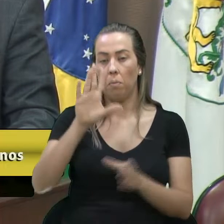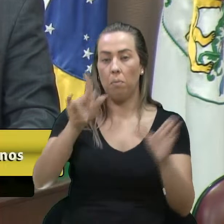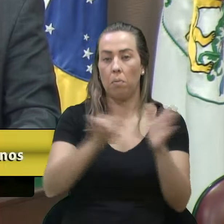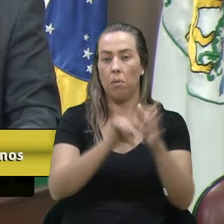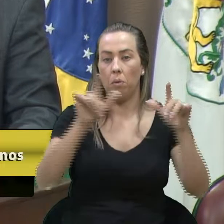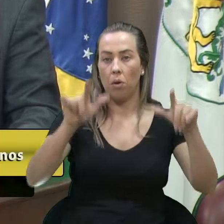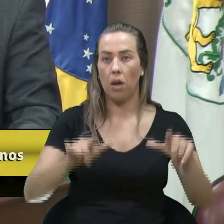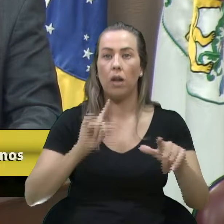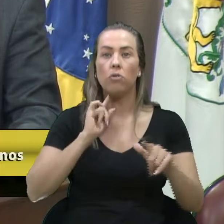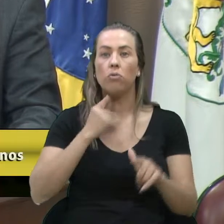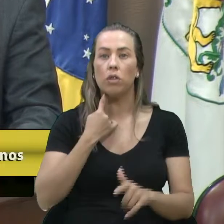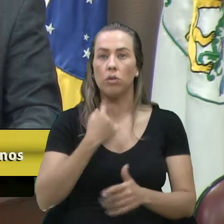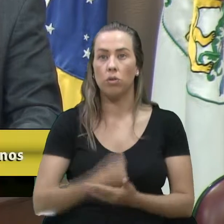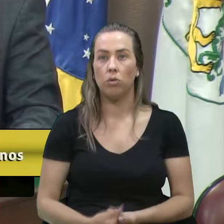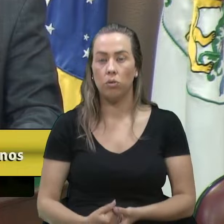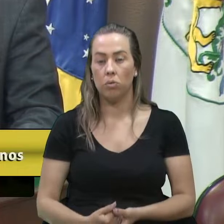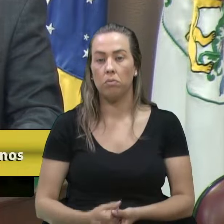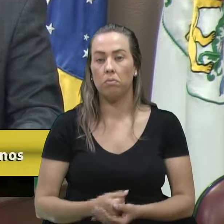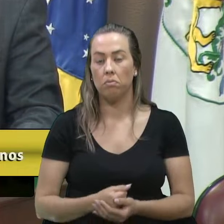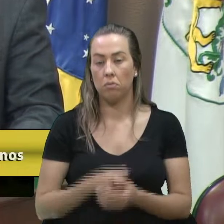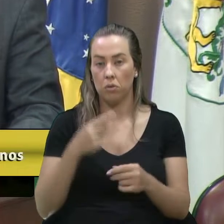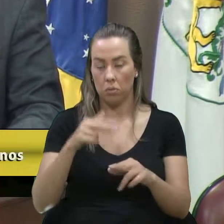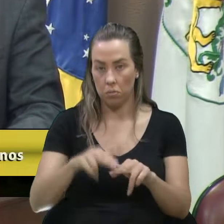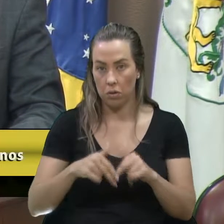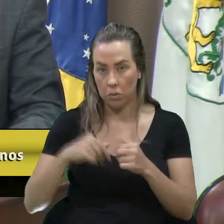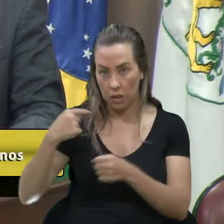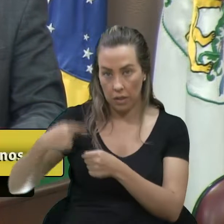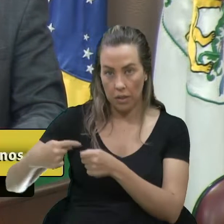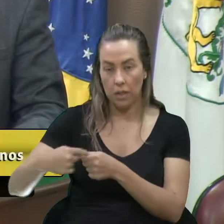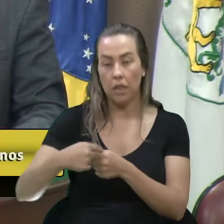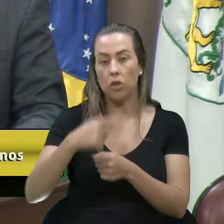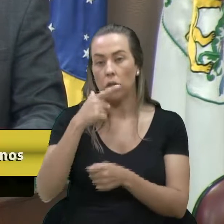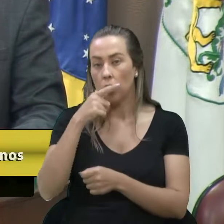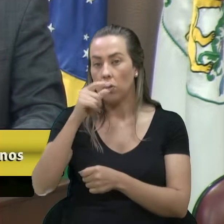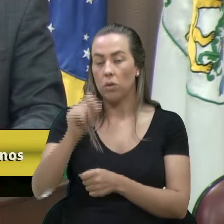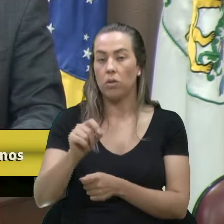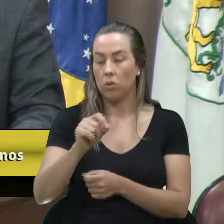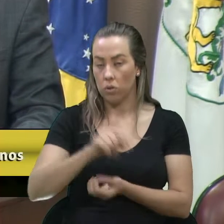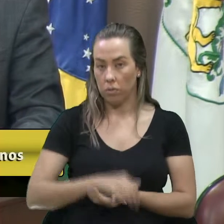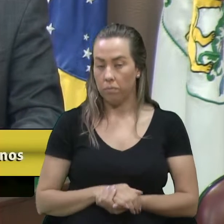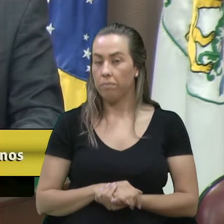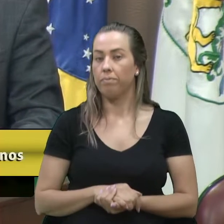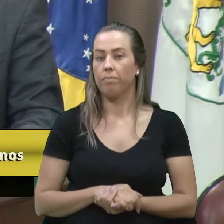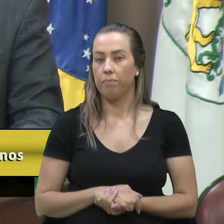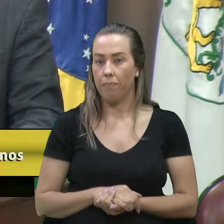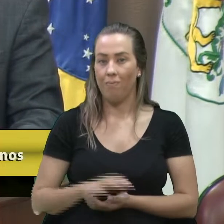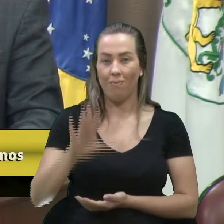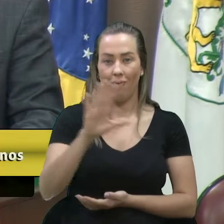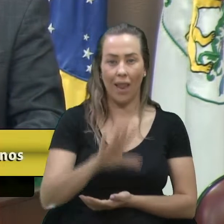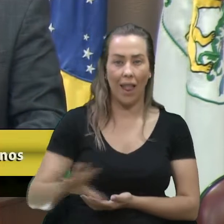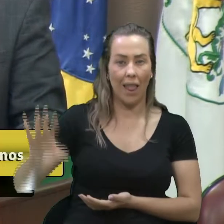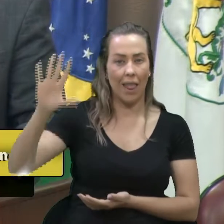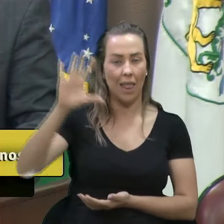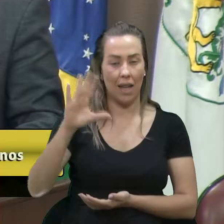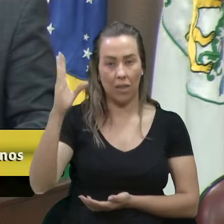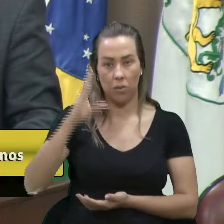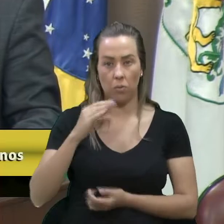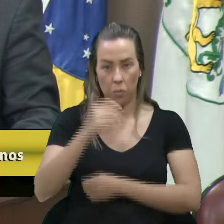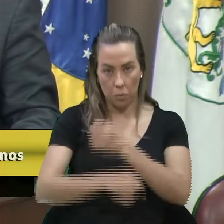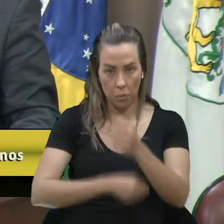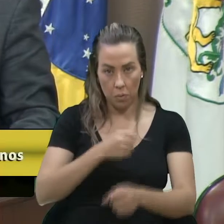Flores. Sendo que o município conquistou um destaque nacional no